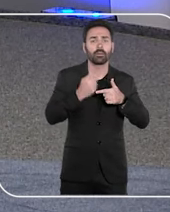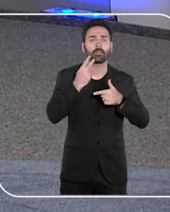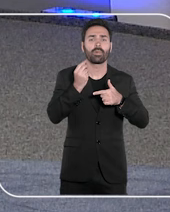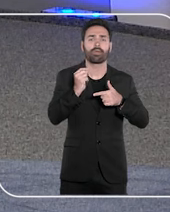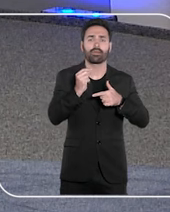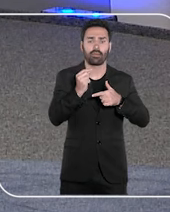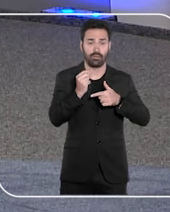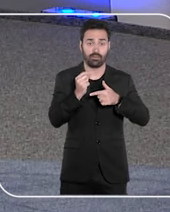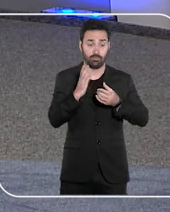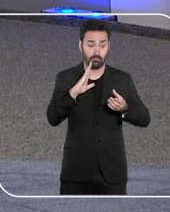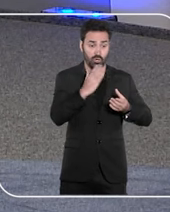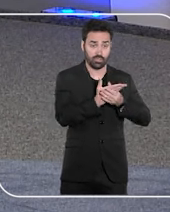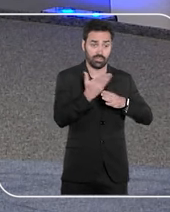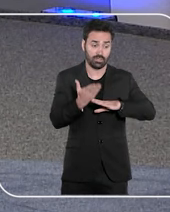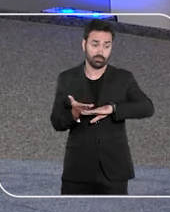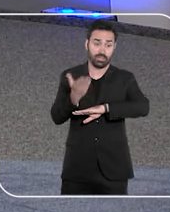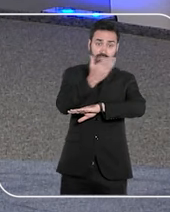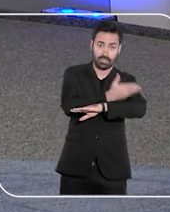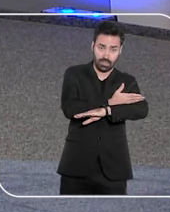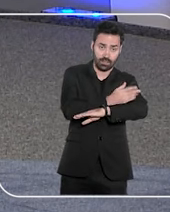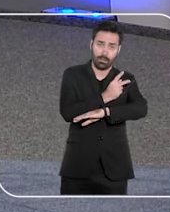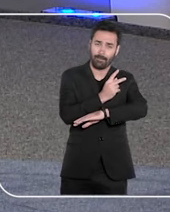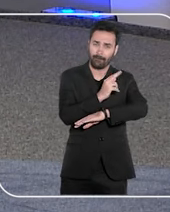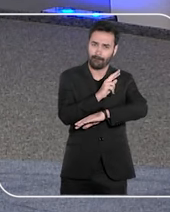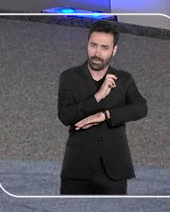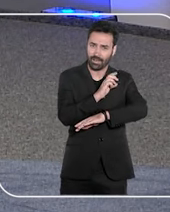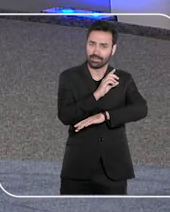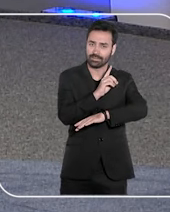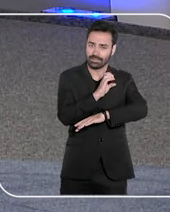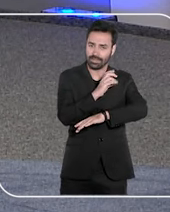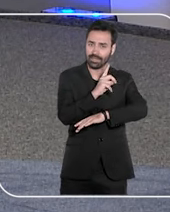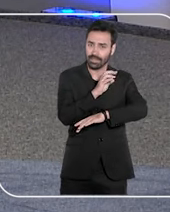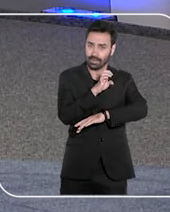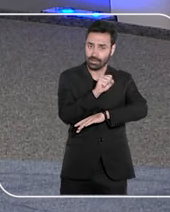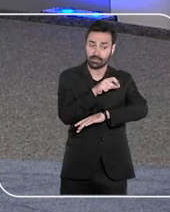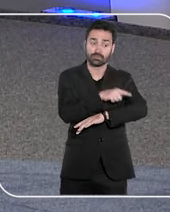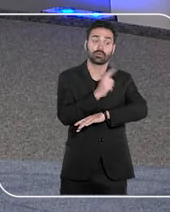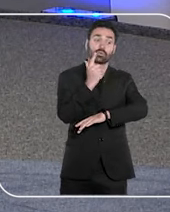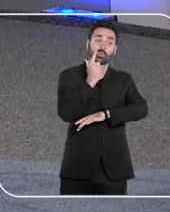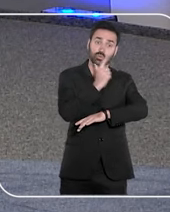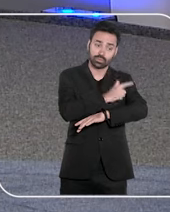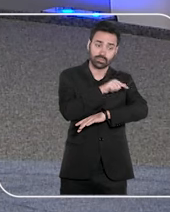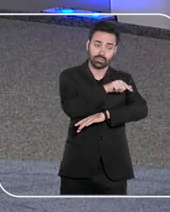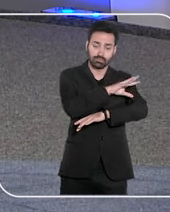pelo STJ tenham um maior alcance no nosso ordenamento jurídico, ministro.